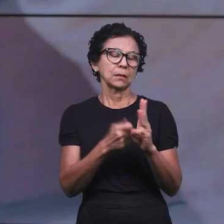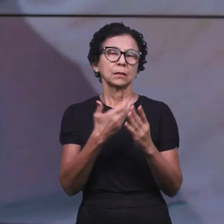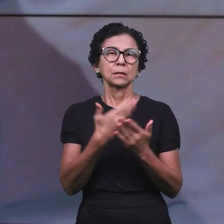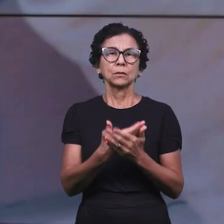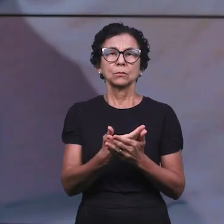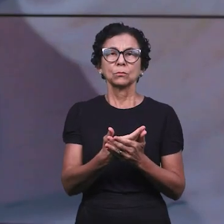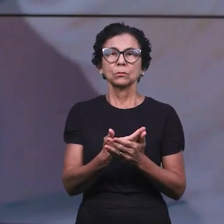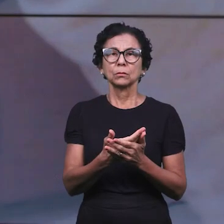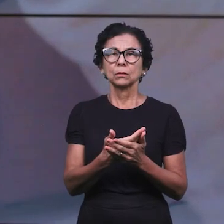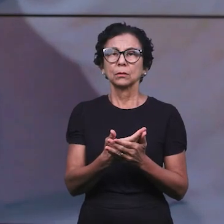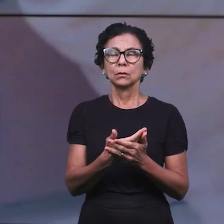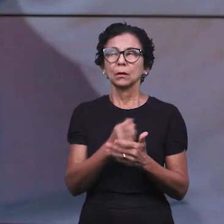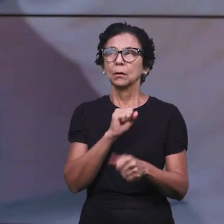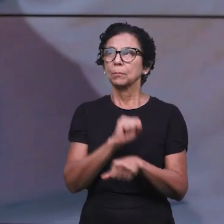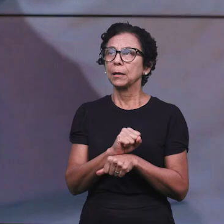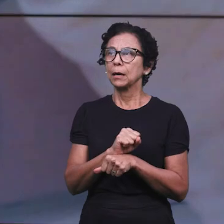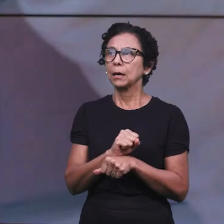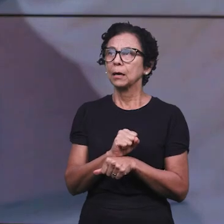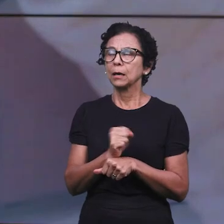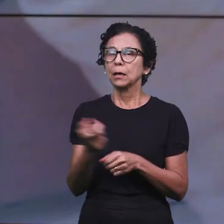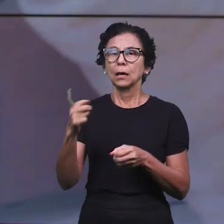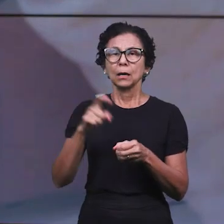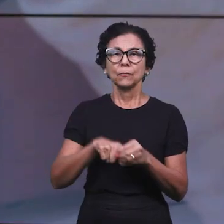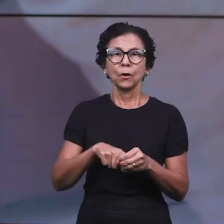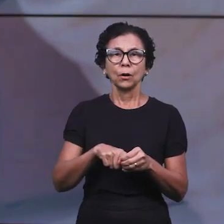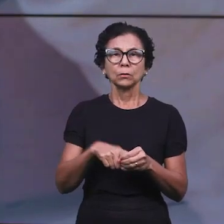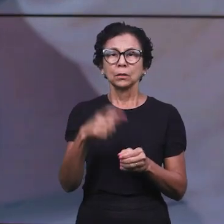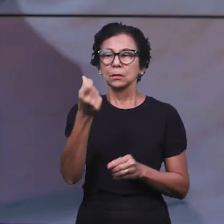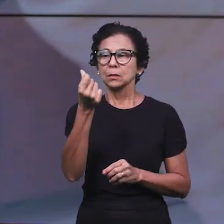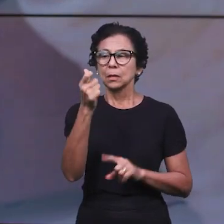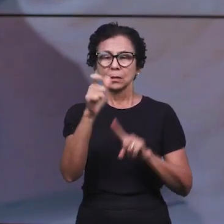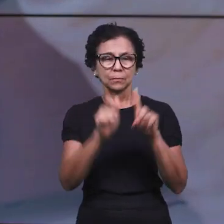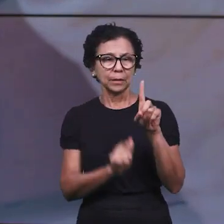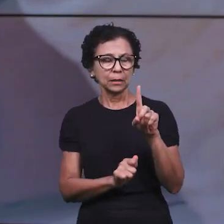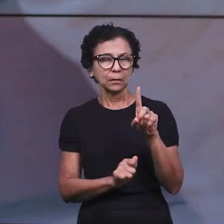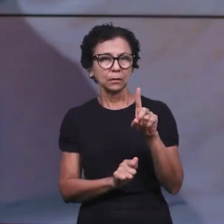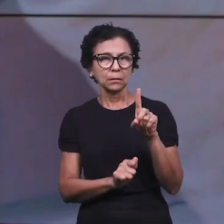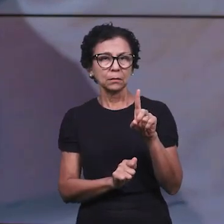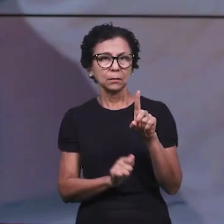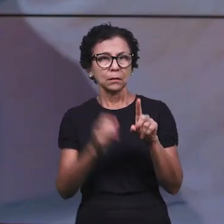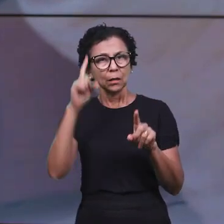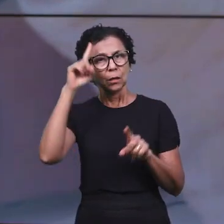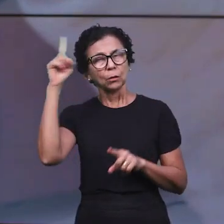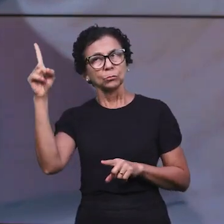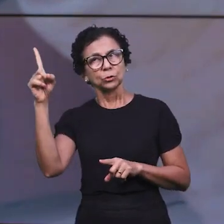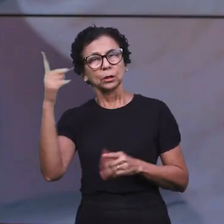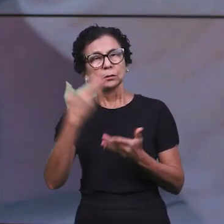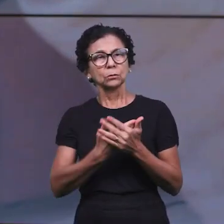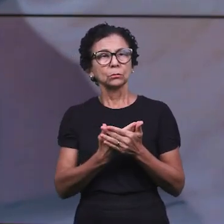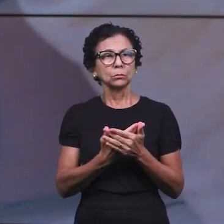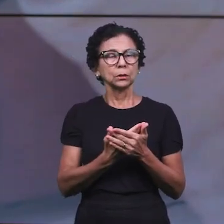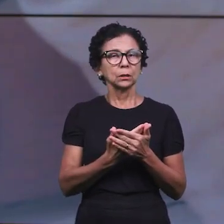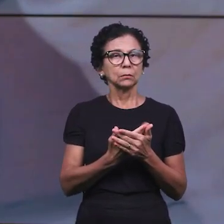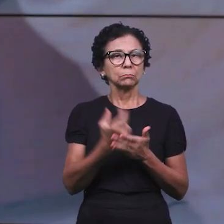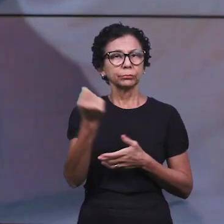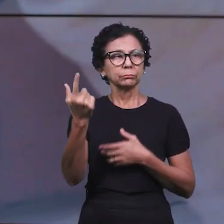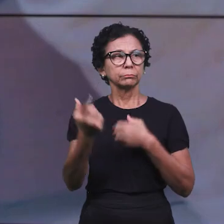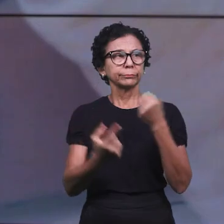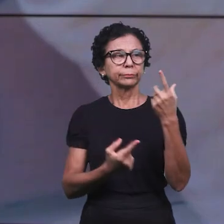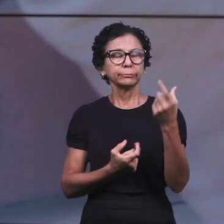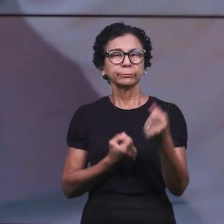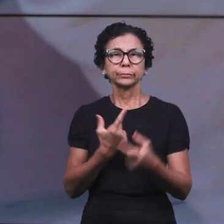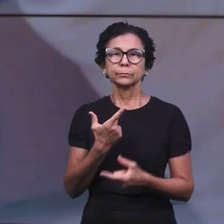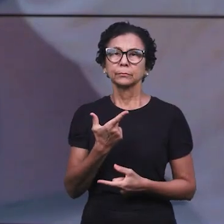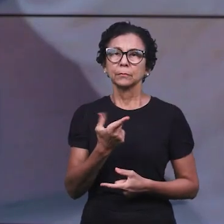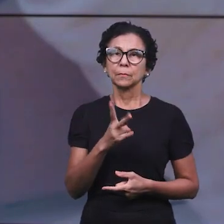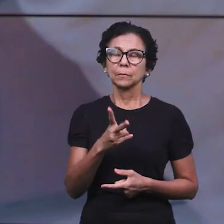sem estudar. Num dia ele estuda 5, 6, 7 horas, no outro dia ele não estuda. Vale reforçar que é a constância que